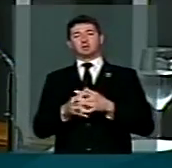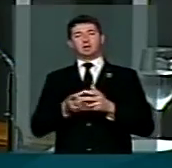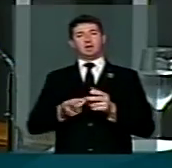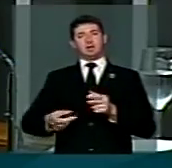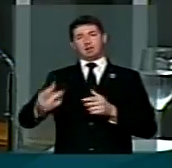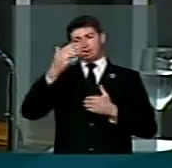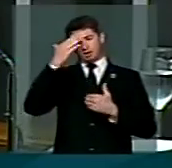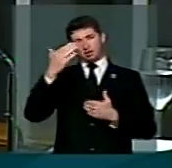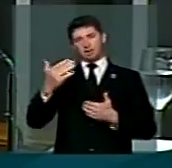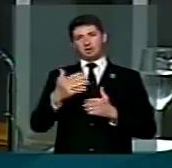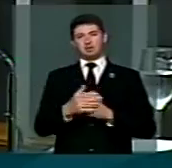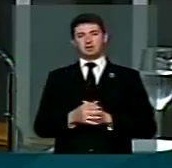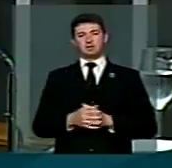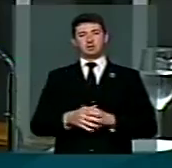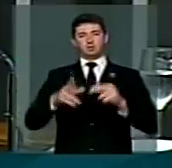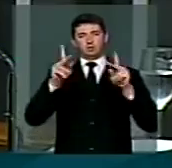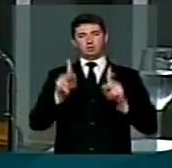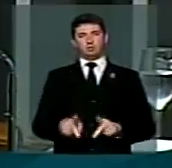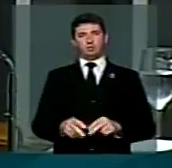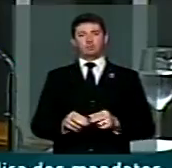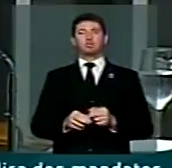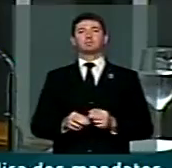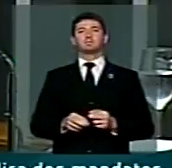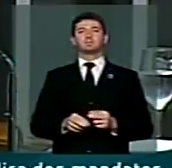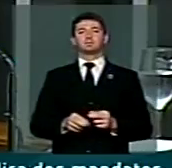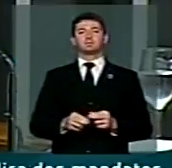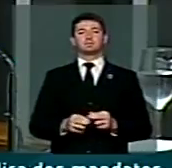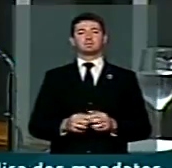eterna gratidão do povo brasileiro.